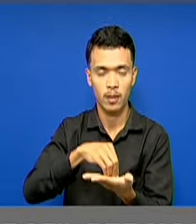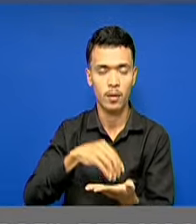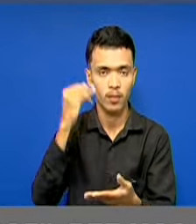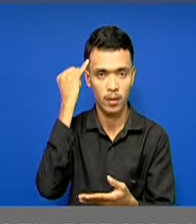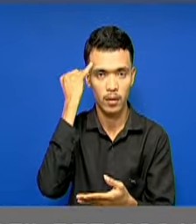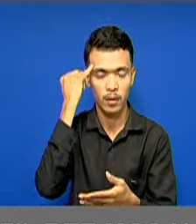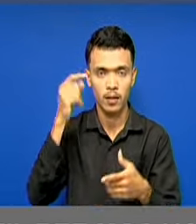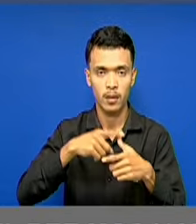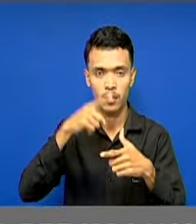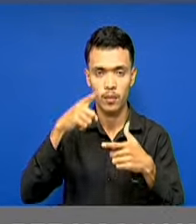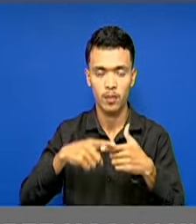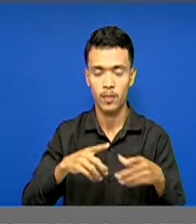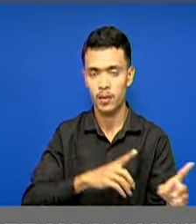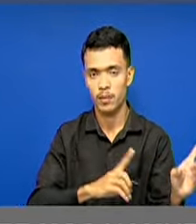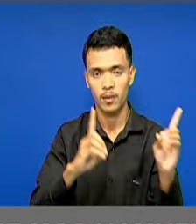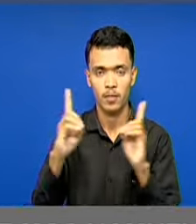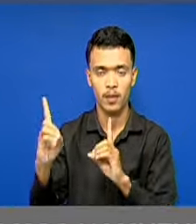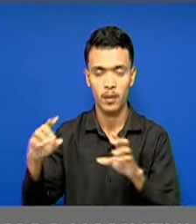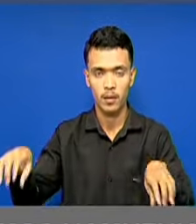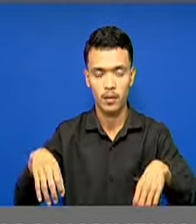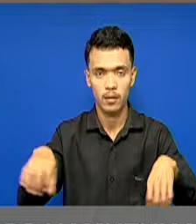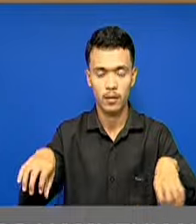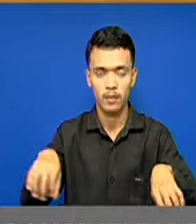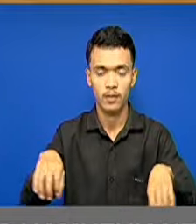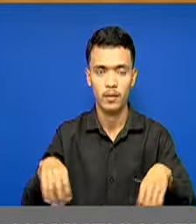molo, produz padrão de serviço.